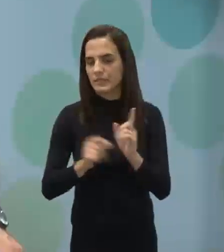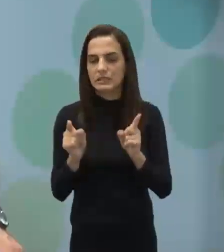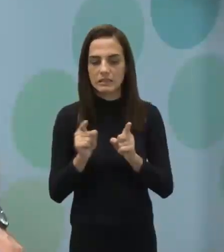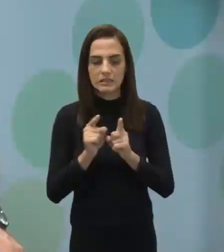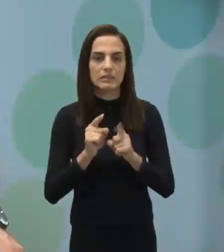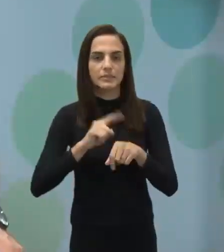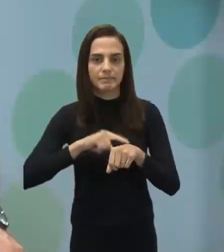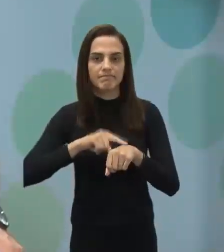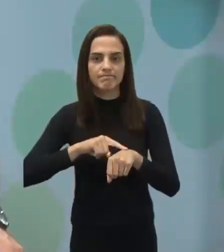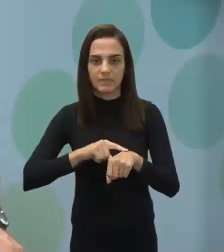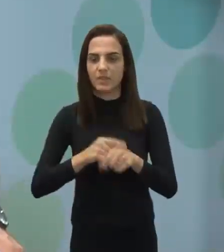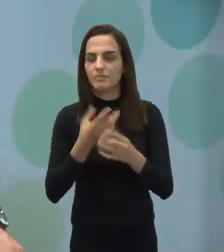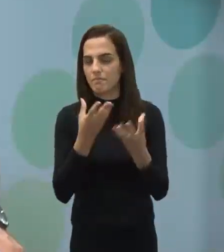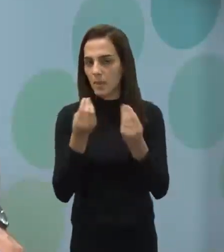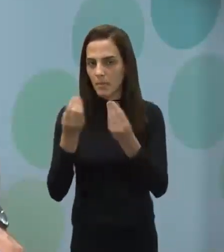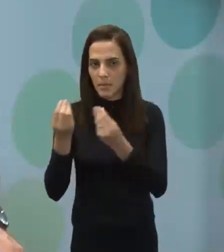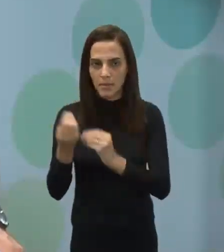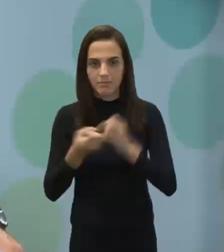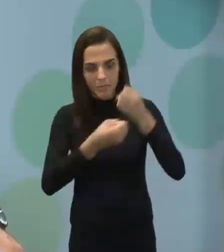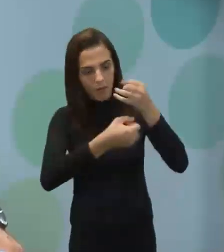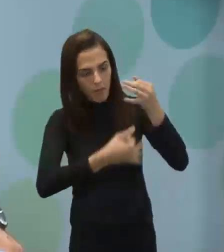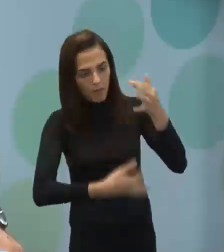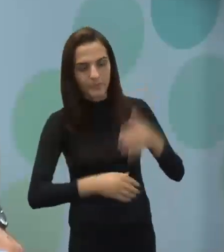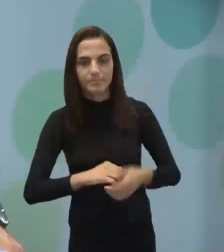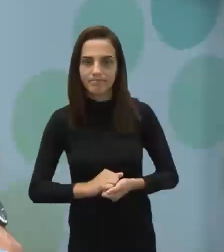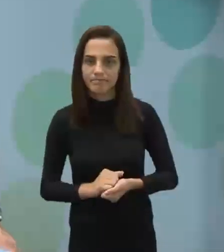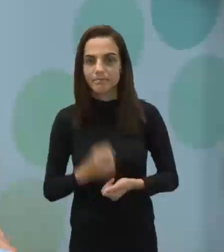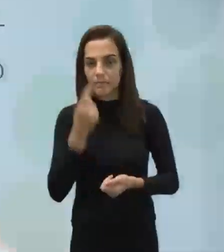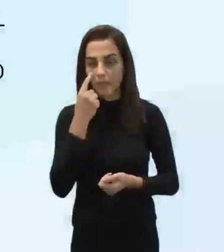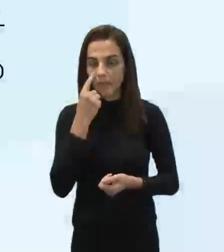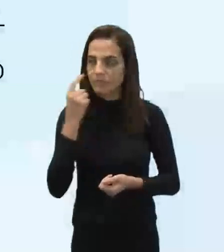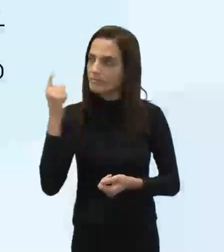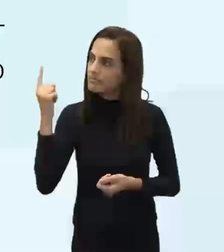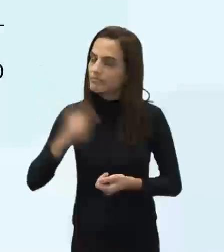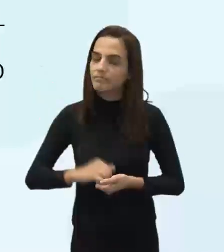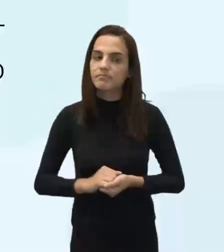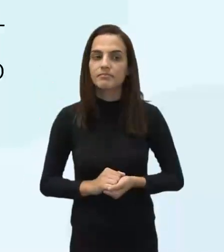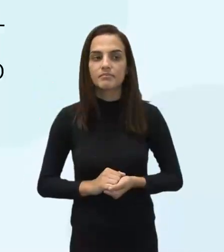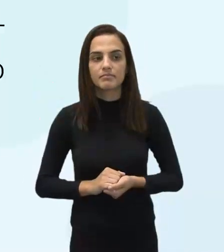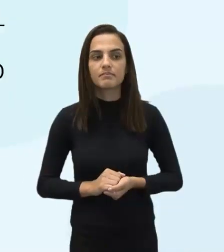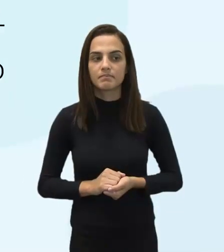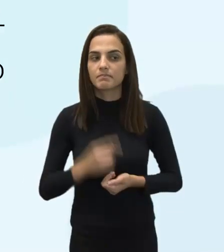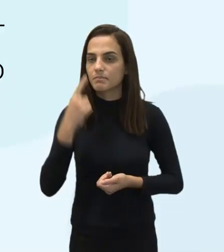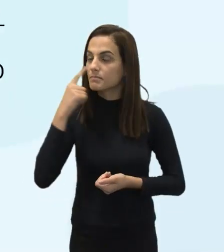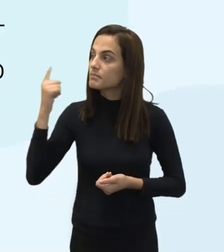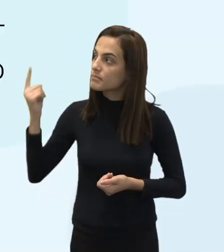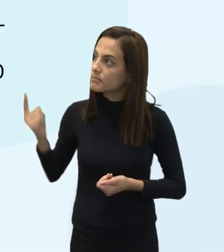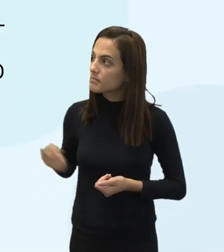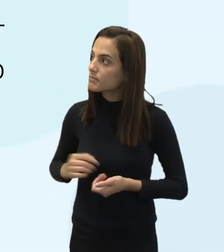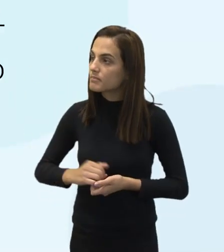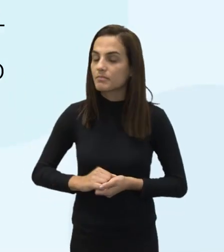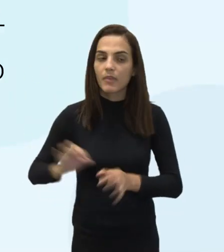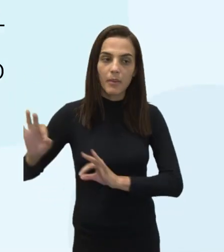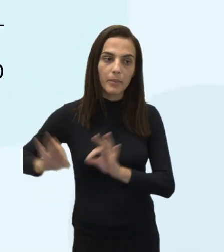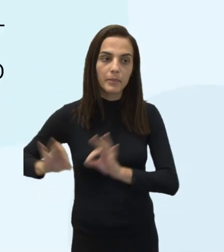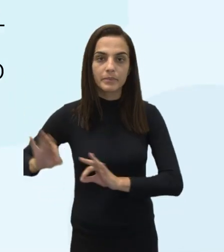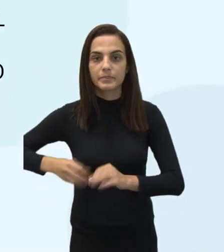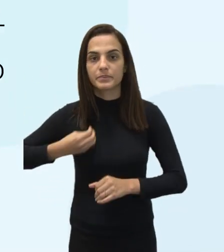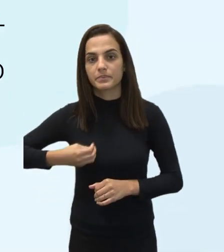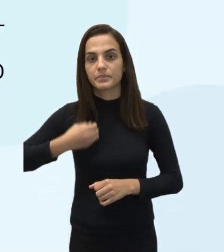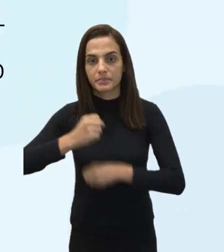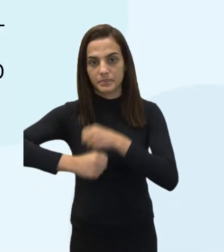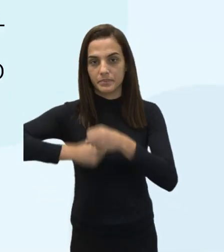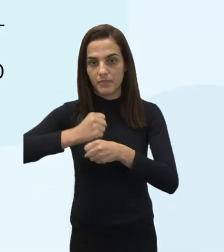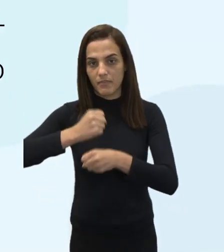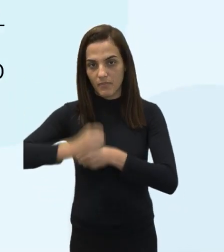tempo que a gente colocou muita coisa. Então na tela o percurso, por favor. A gente vai começar a rever as temáticas de projeto de vida por ano e